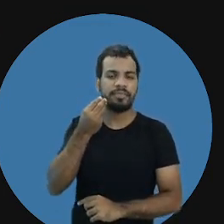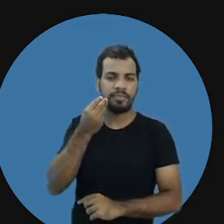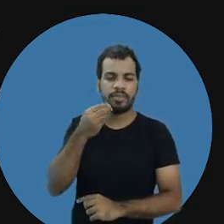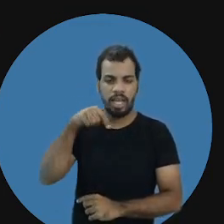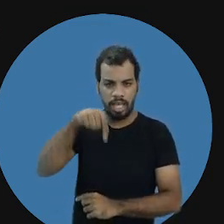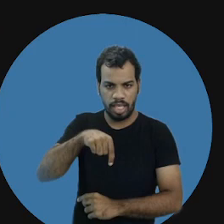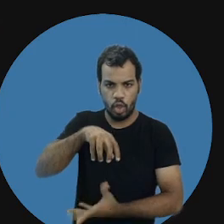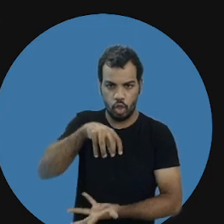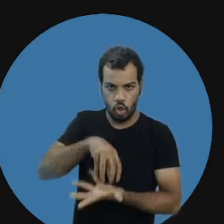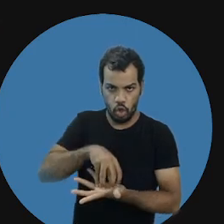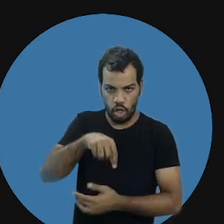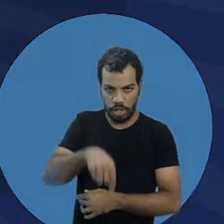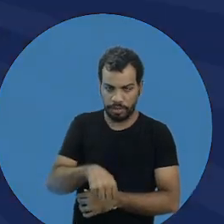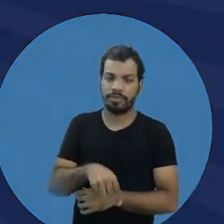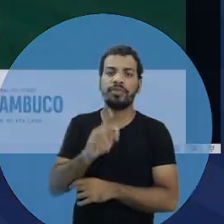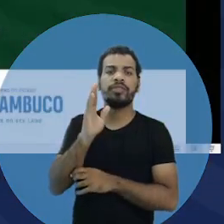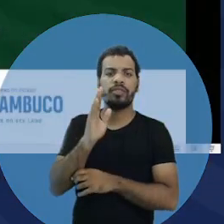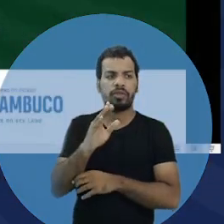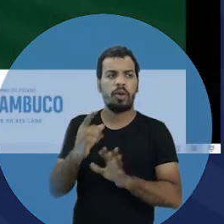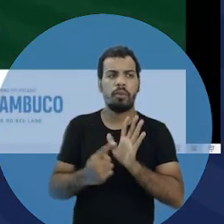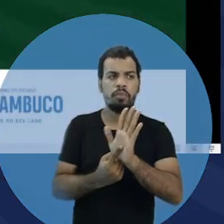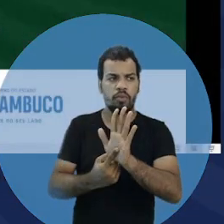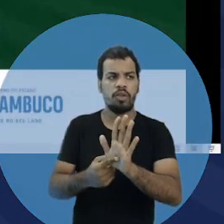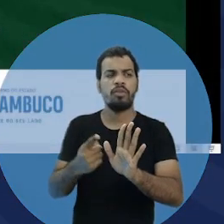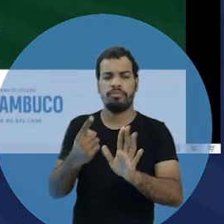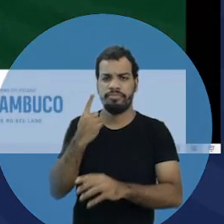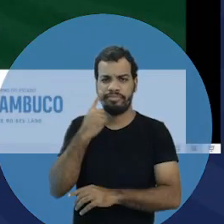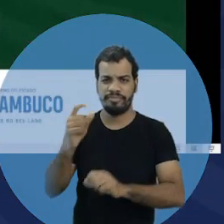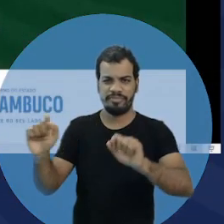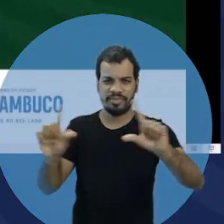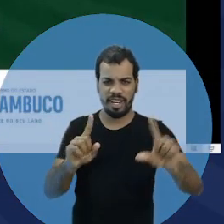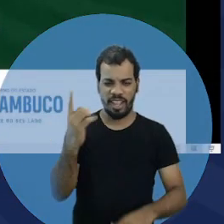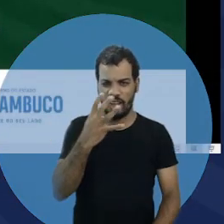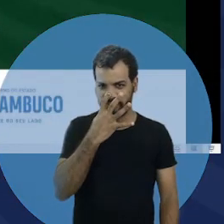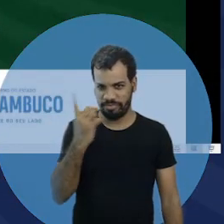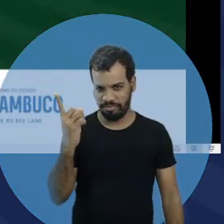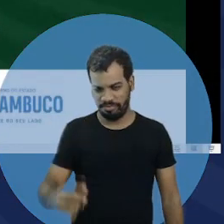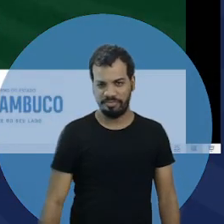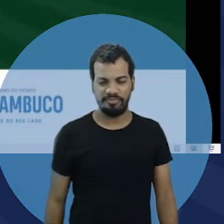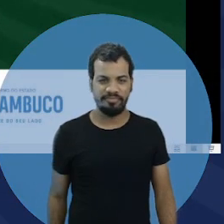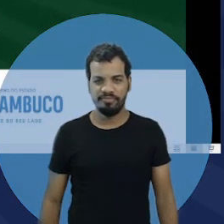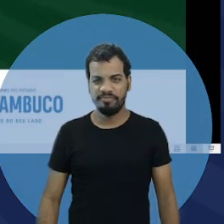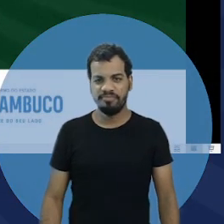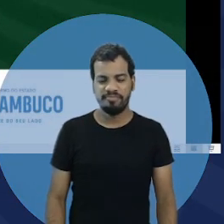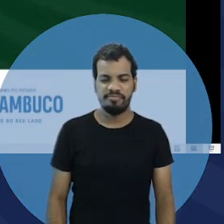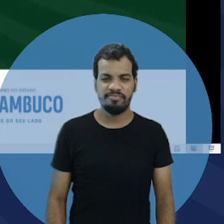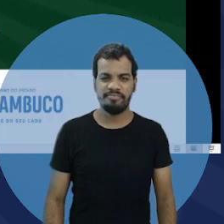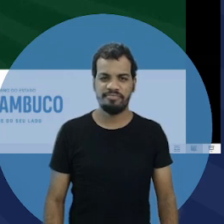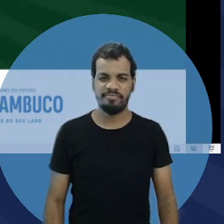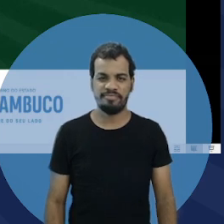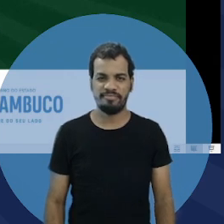já gostaria que a pessoa colocasse os slides para a gente ir já acompanhando.